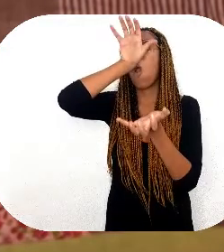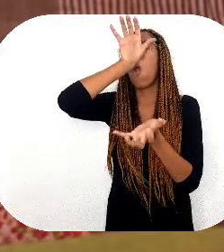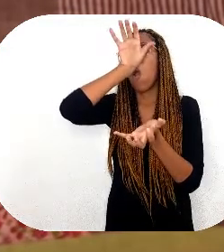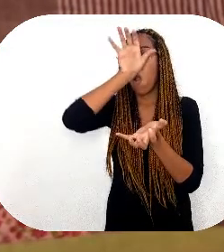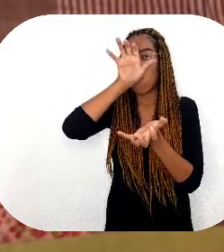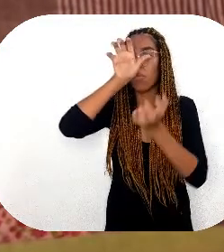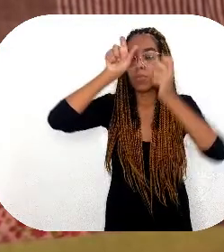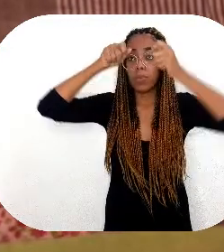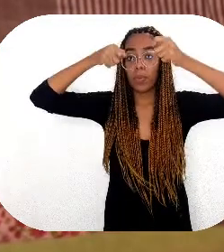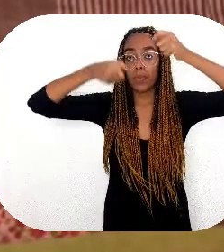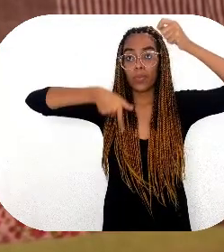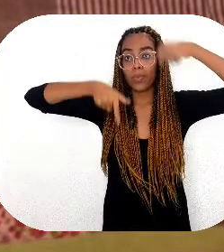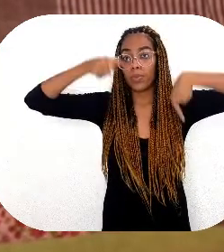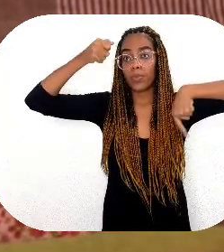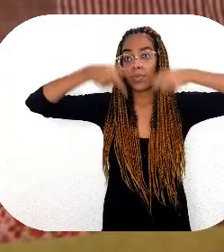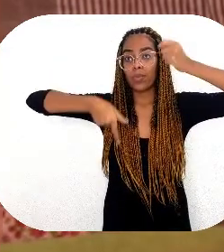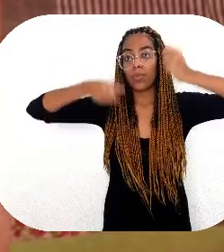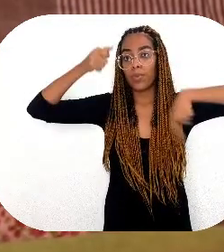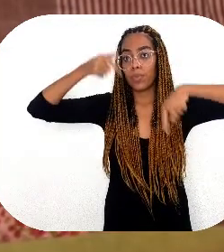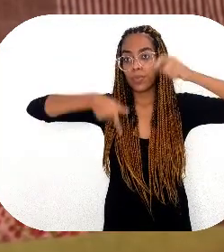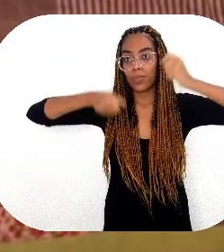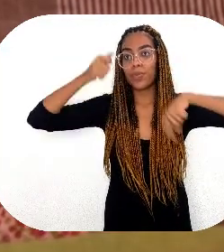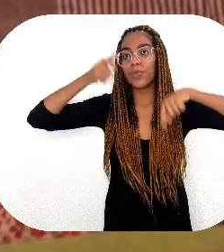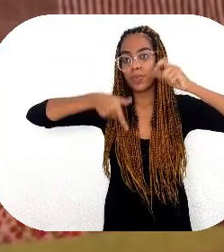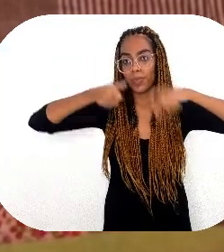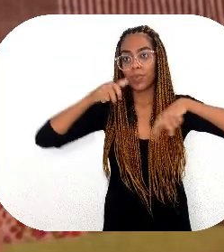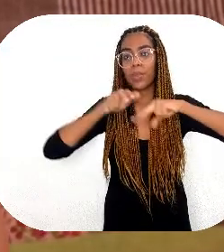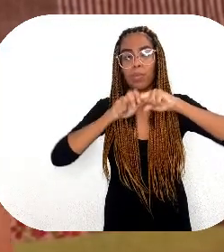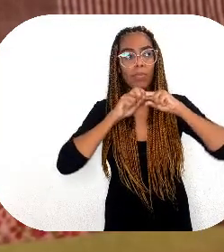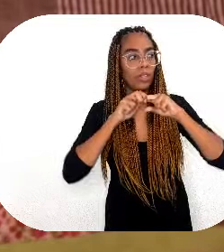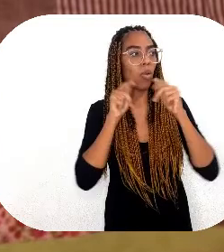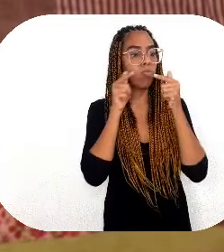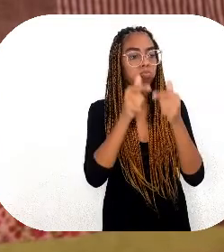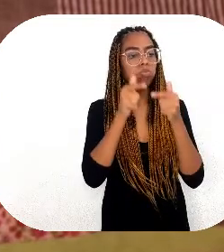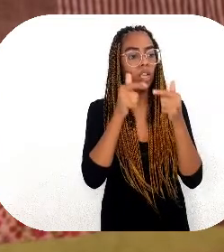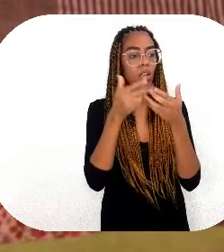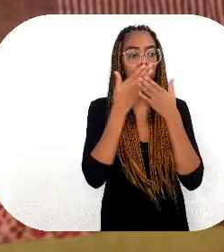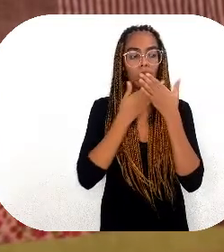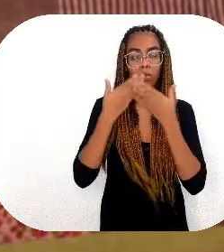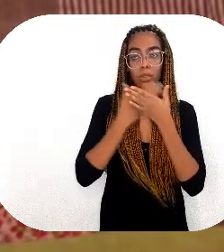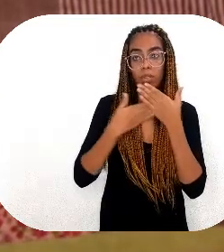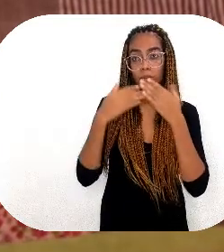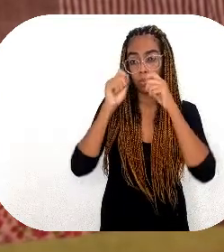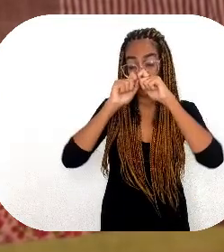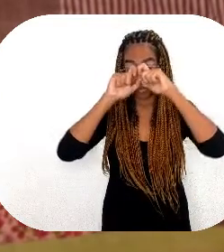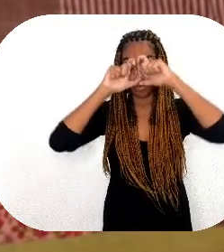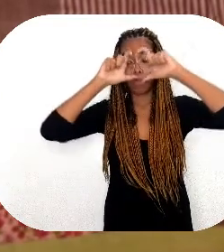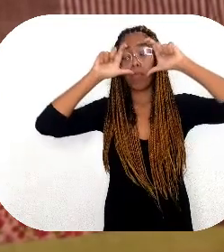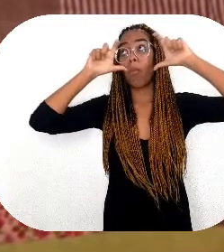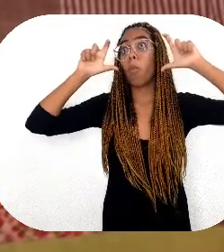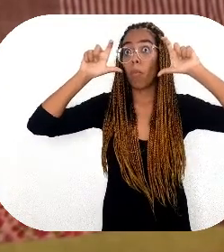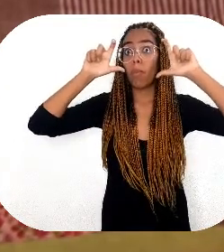abrem aquele bocão, as lágrimas começam a escorrer. É a chamada lágrima de crocodilo.